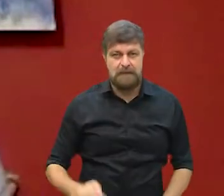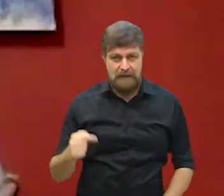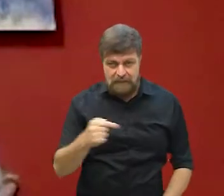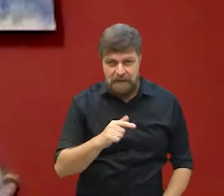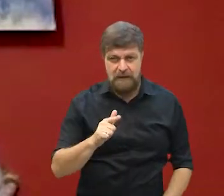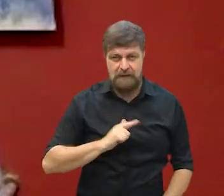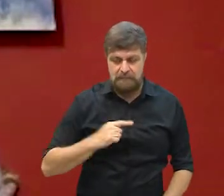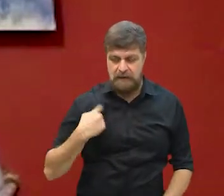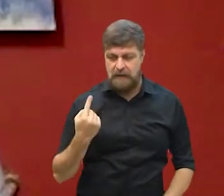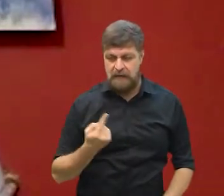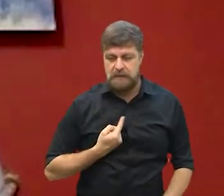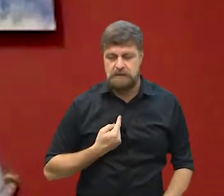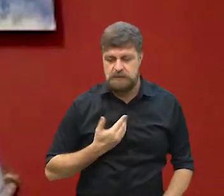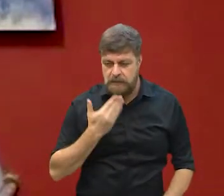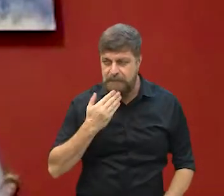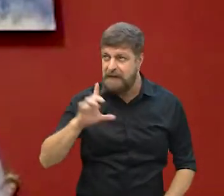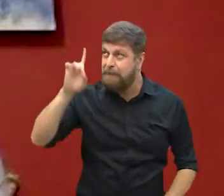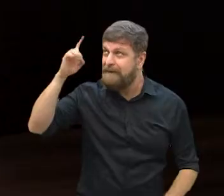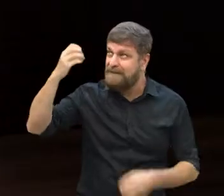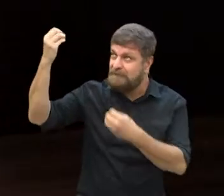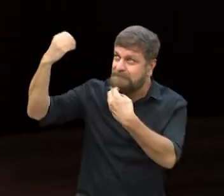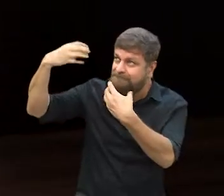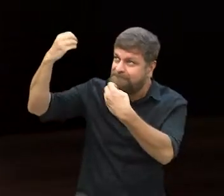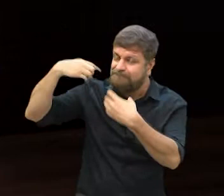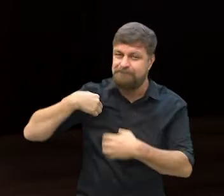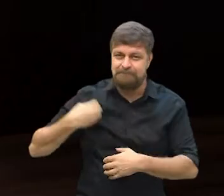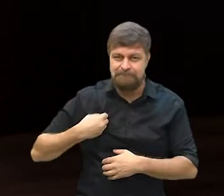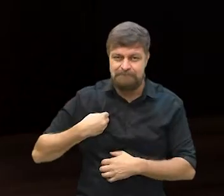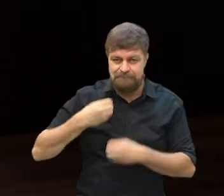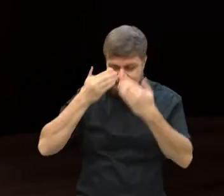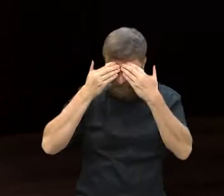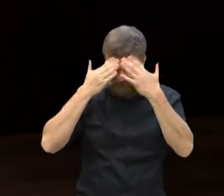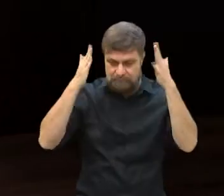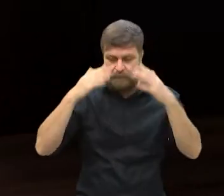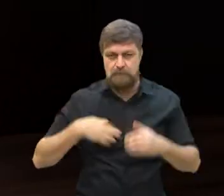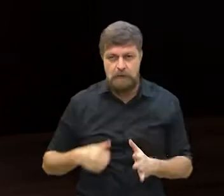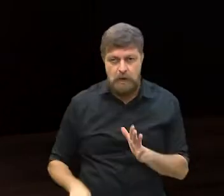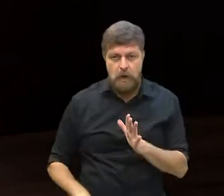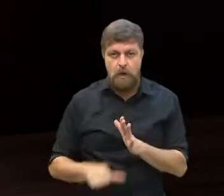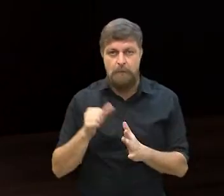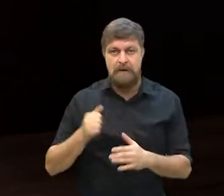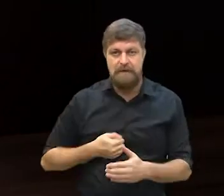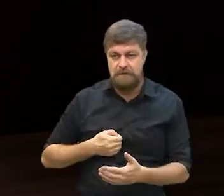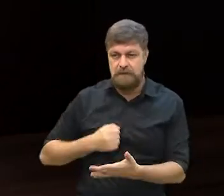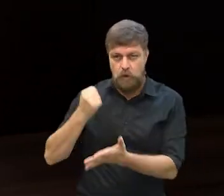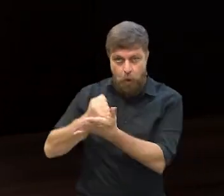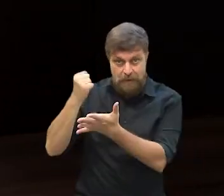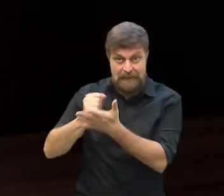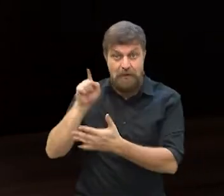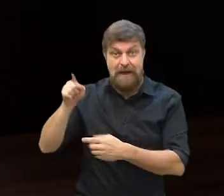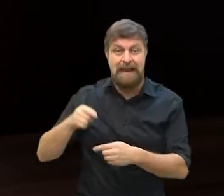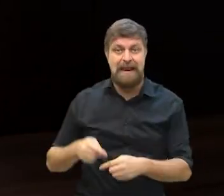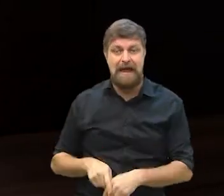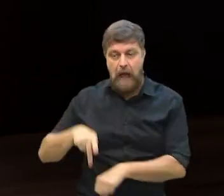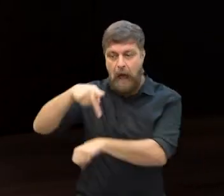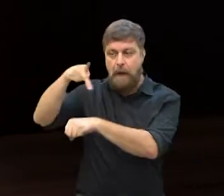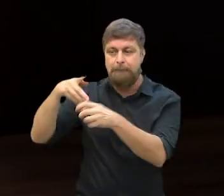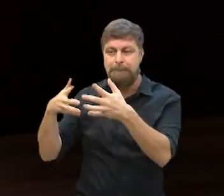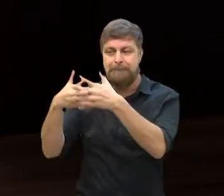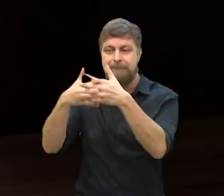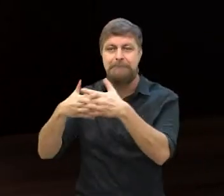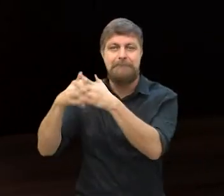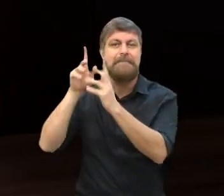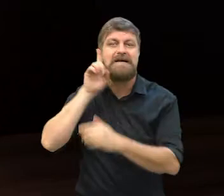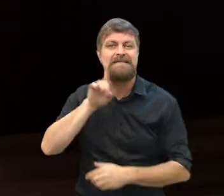e sempre nos dá uma cruz que a gente possa carregar, o primeiro cliente que a gente acabou fechando foi os Estados Unidos, que até hoje é um grande